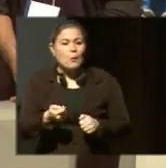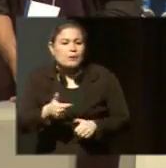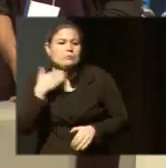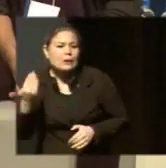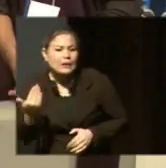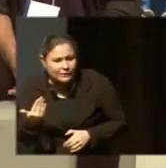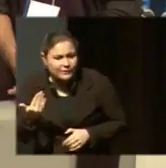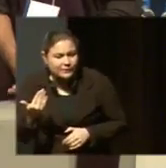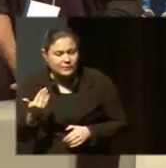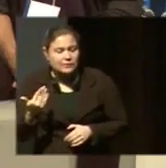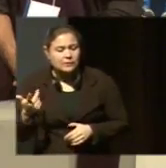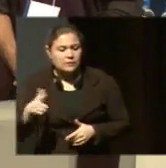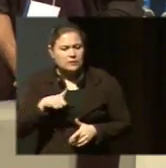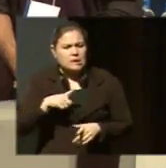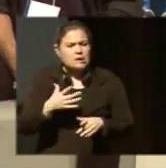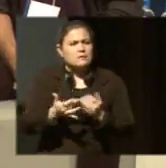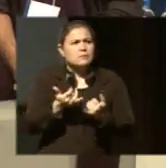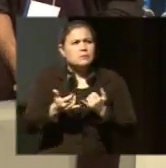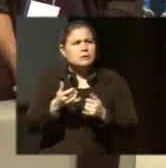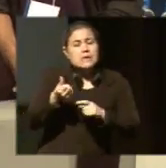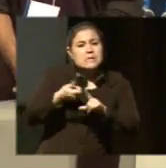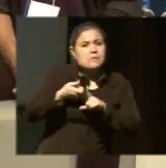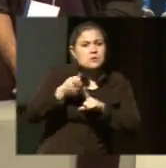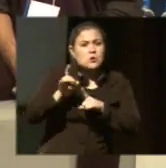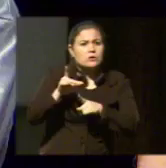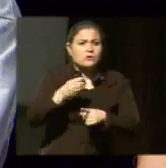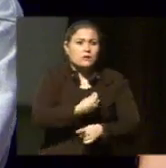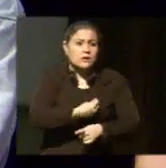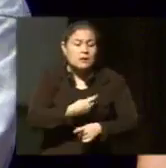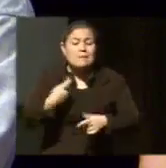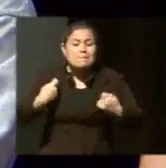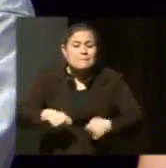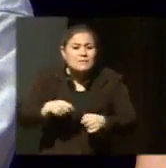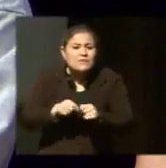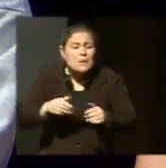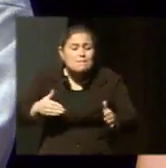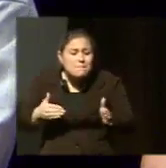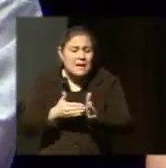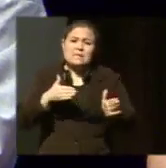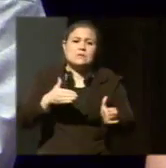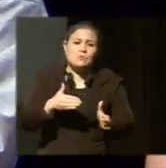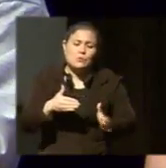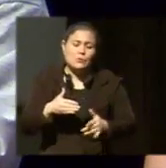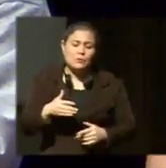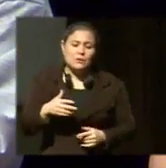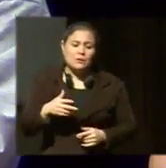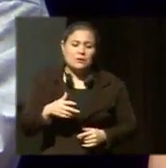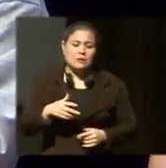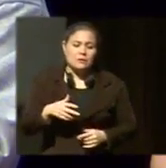eles têm uns 6 meses de vida por aí e precisam fazer o máximo possível para eles